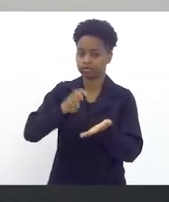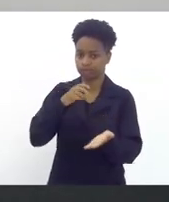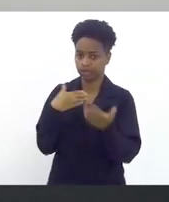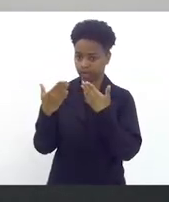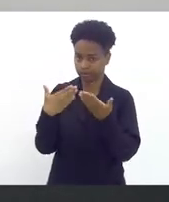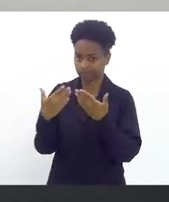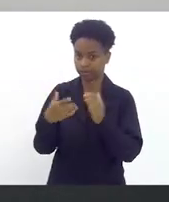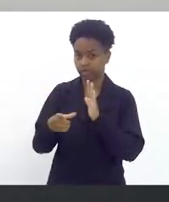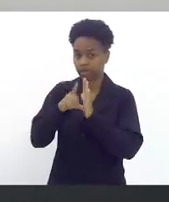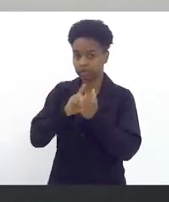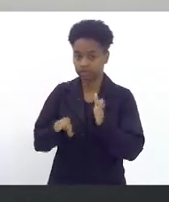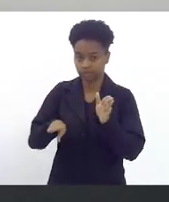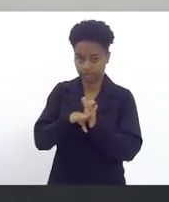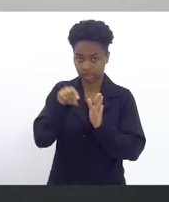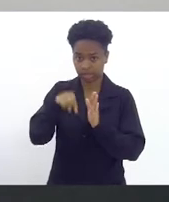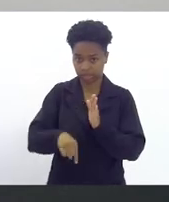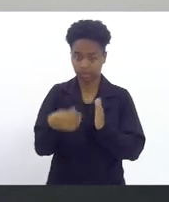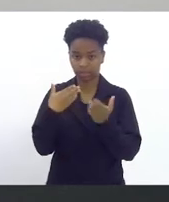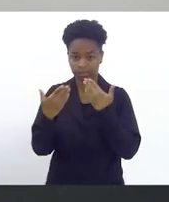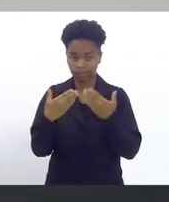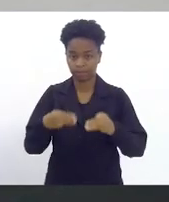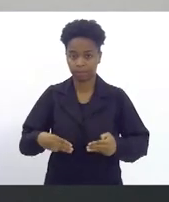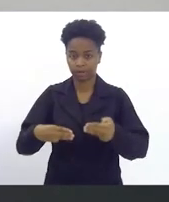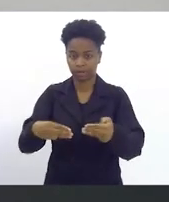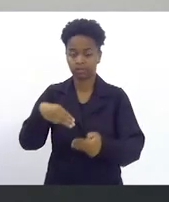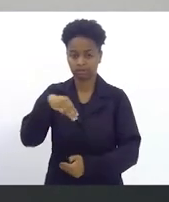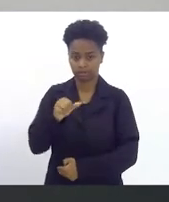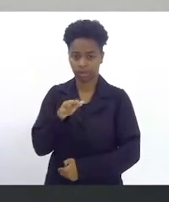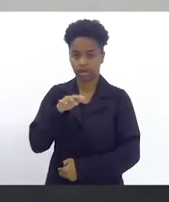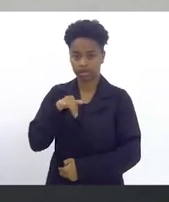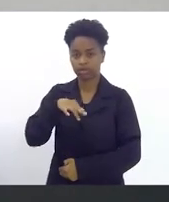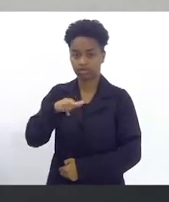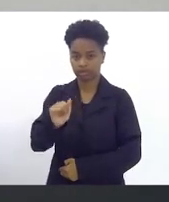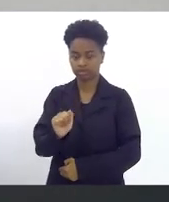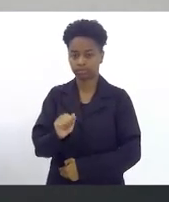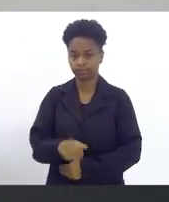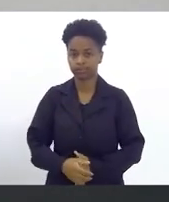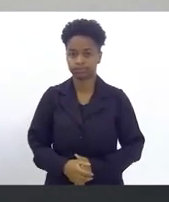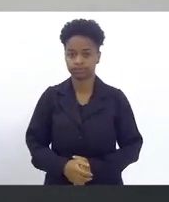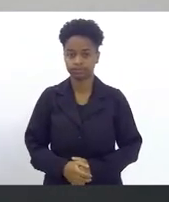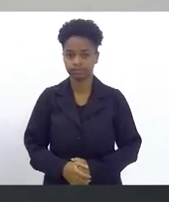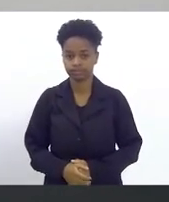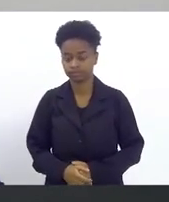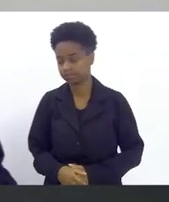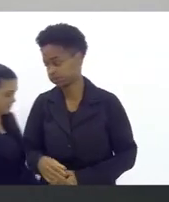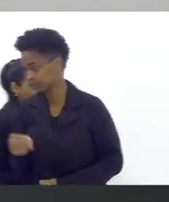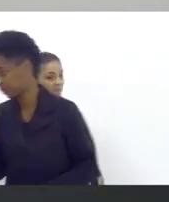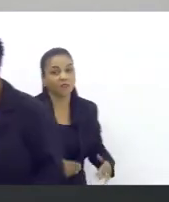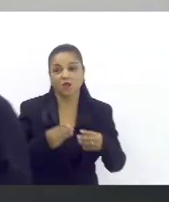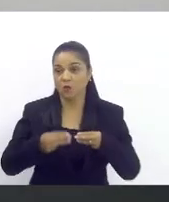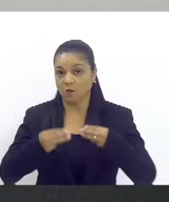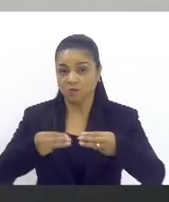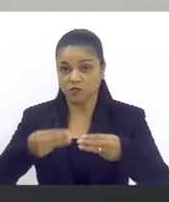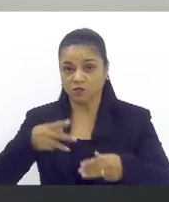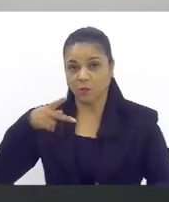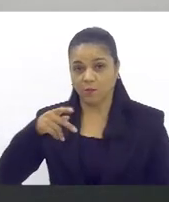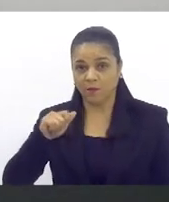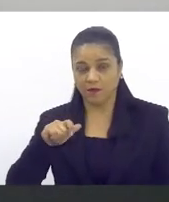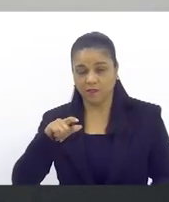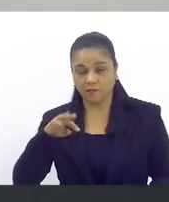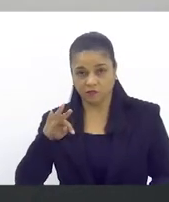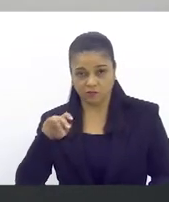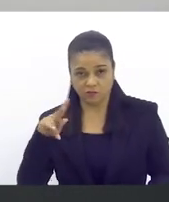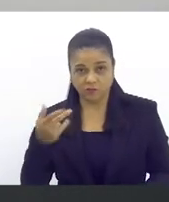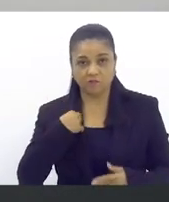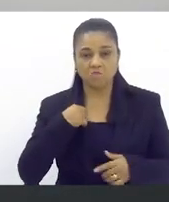com a ministra Marina Silva como Ministro Padilha que me garantiram que o governo vetará todas essas